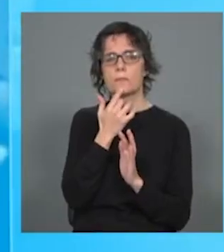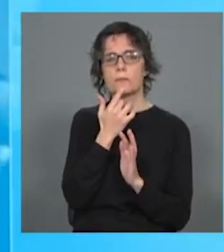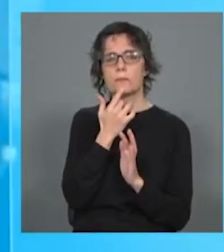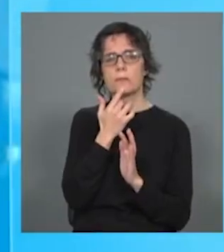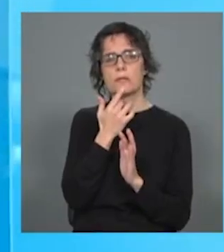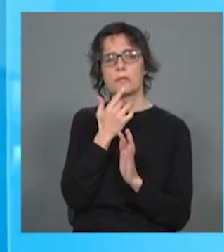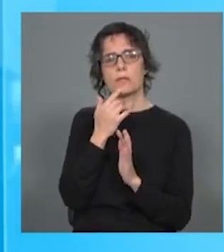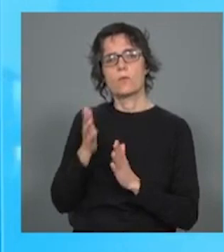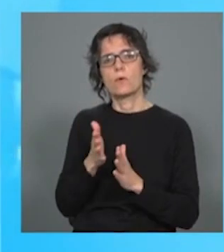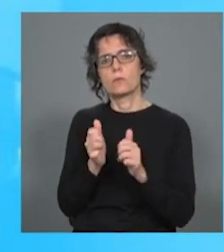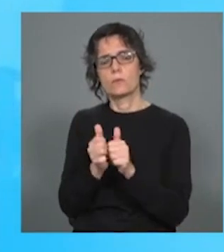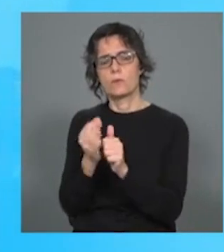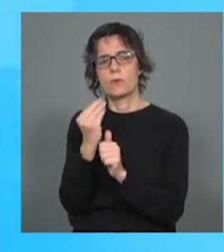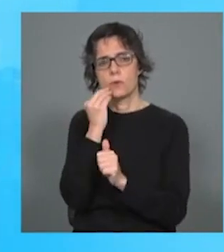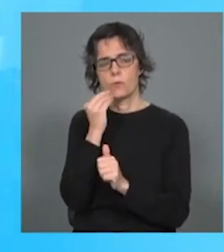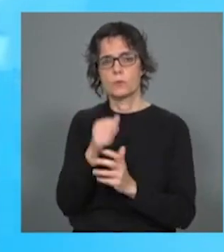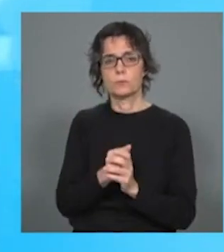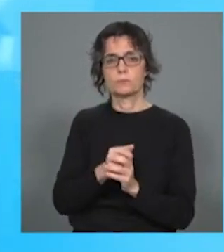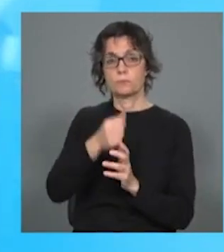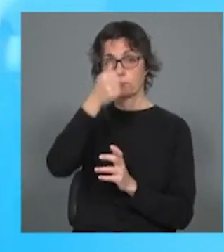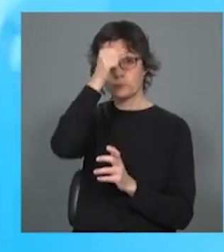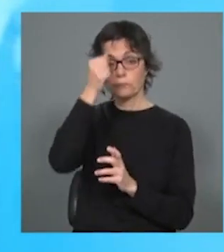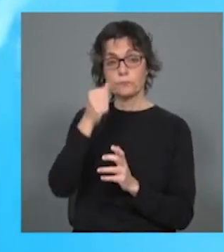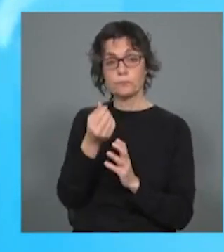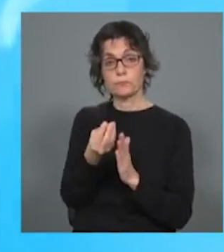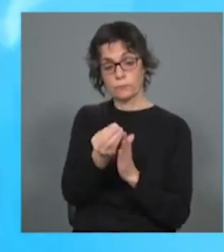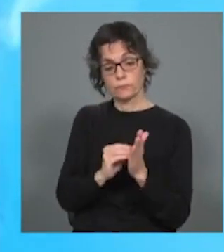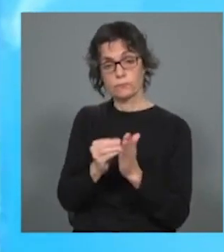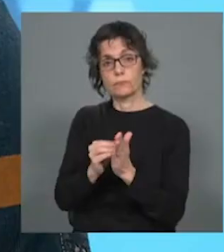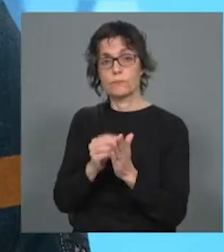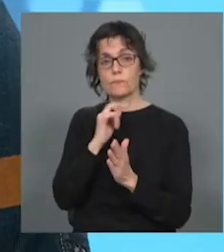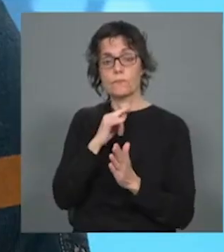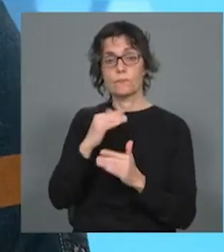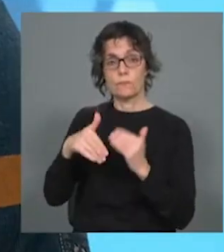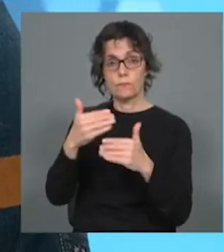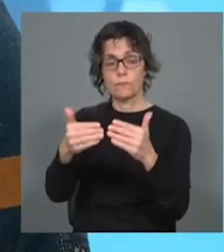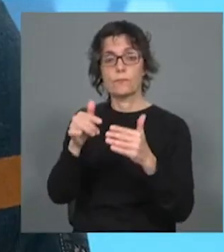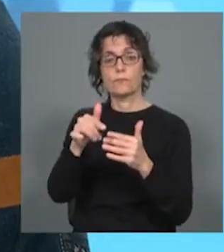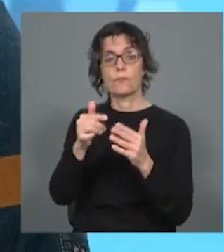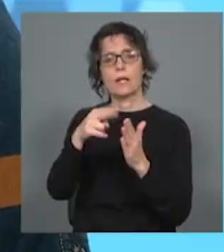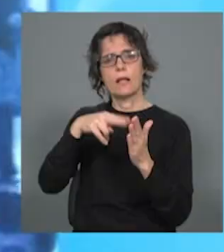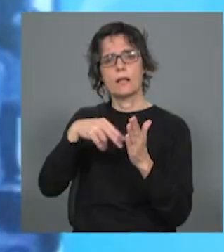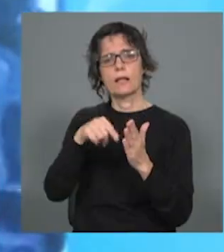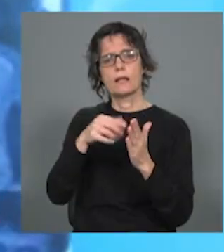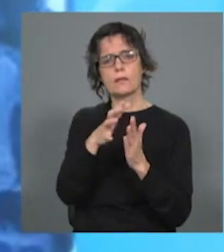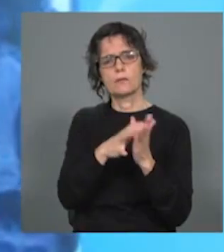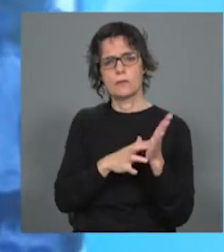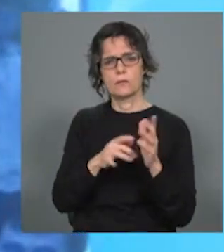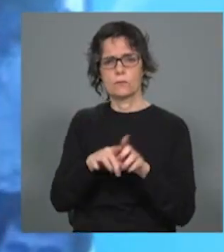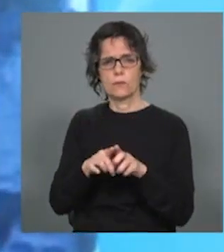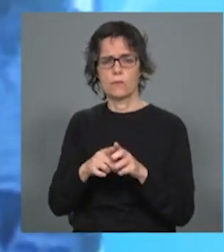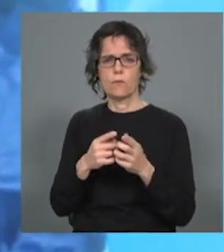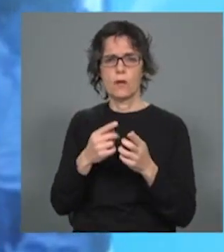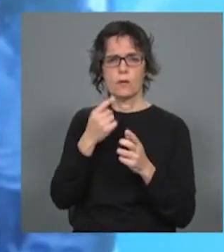Eucaristias, vai-se lendo de forma continuada este texto de São Lucas, não é? E aqui neste livro percorre também os mesmos textos com as análises,